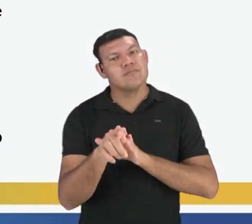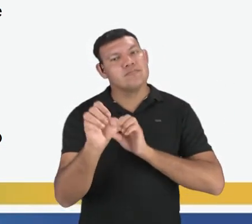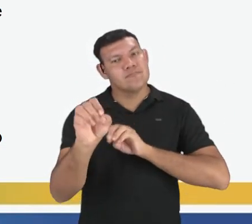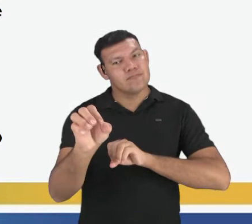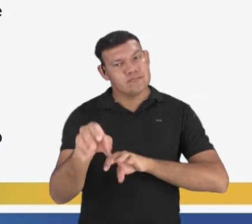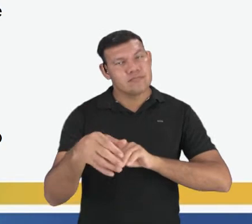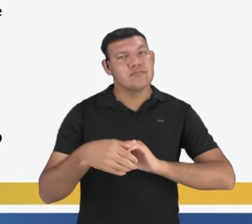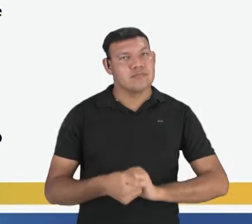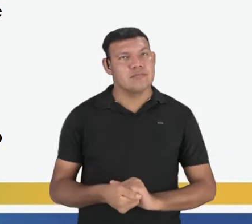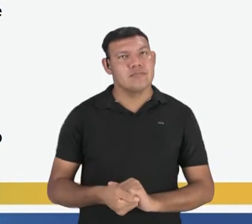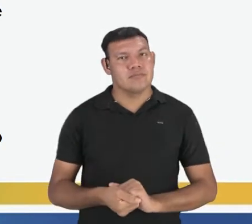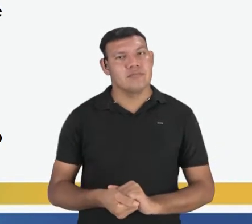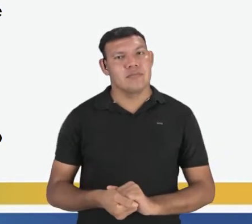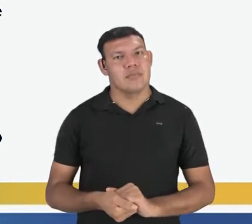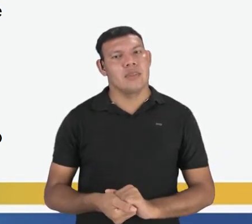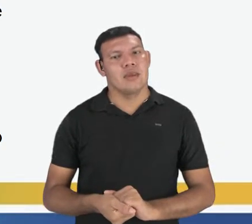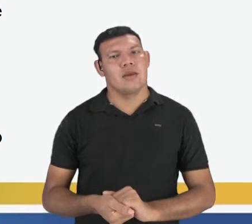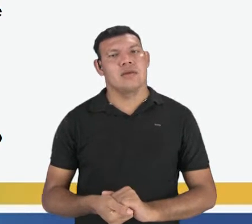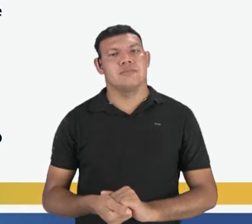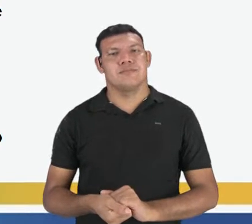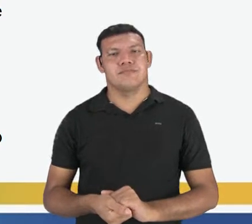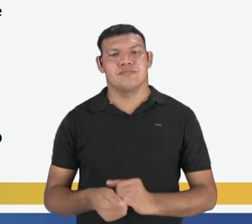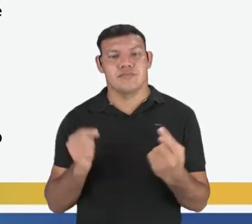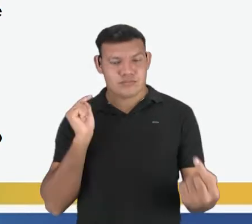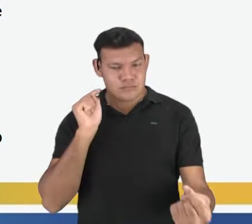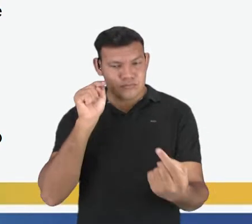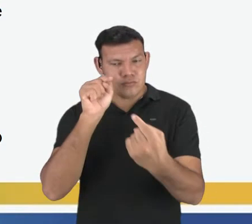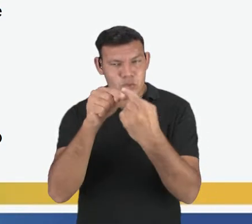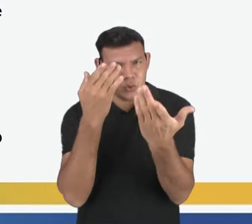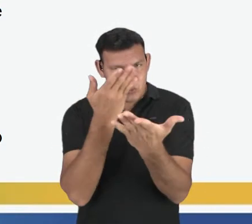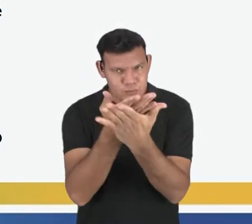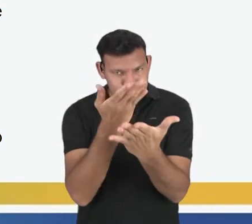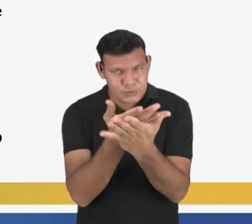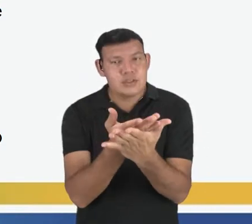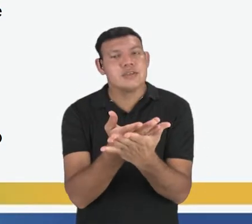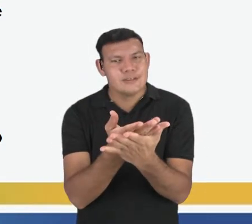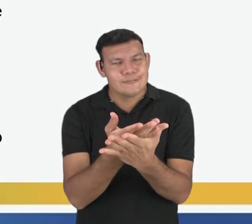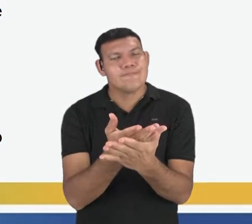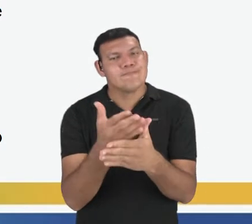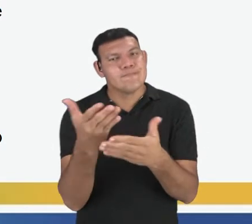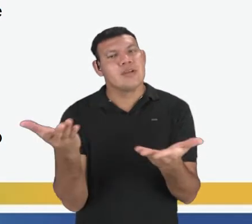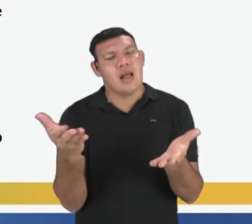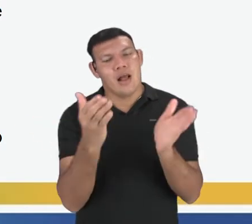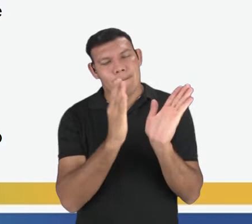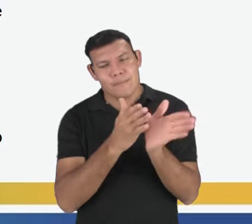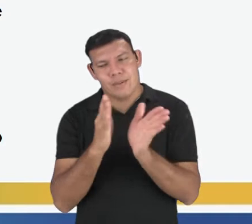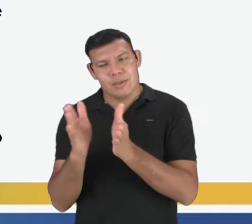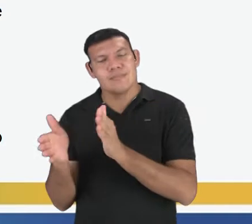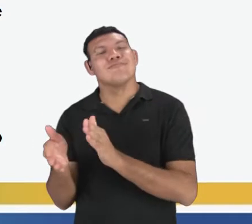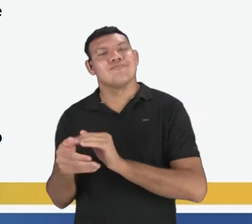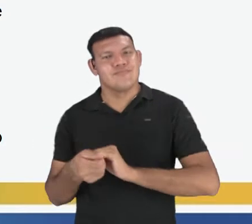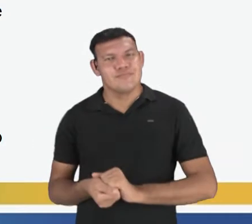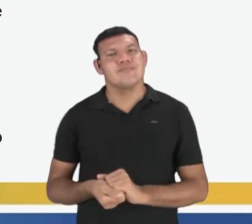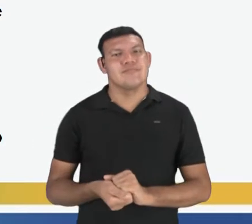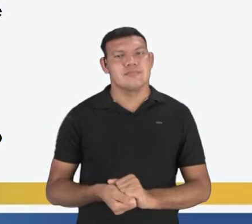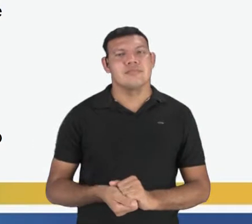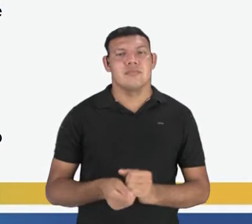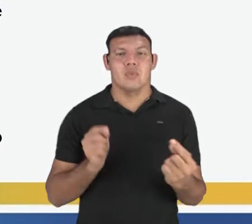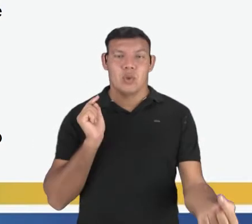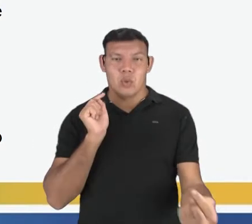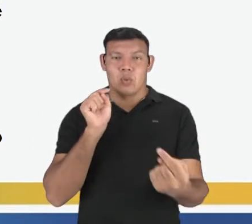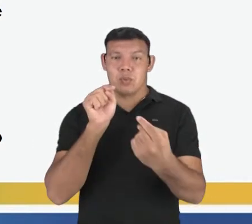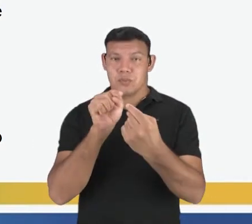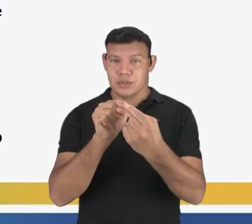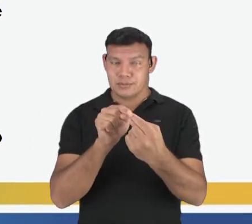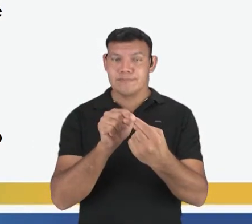seja, se essa for o objeto de estudo e assim por diante. E aí ele vai colocar, né,